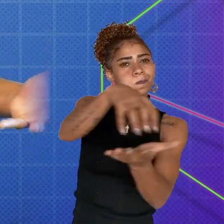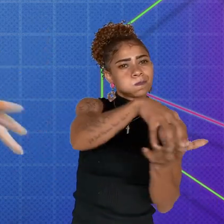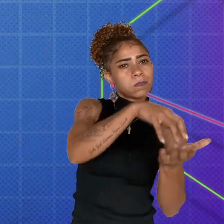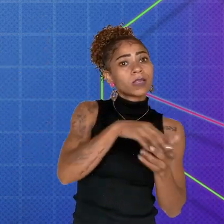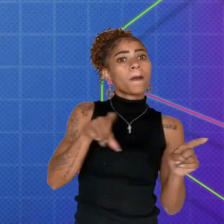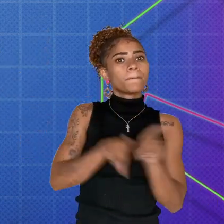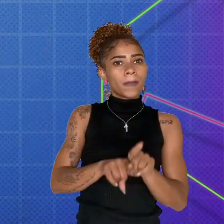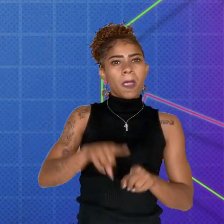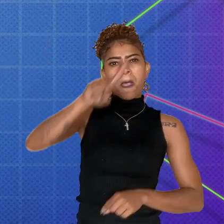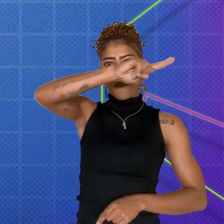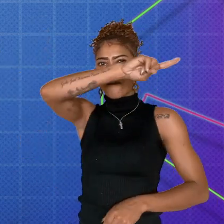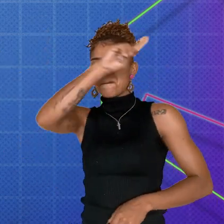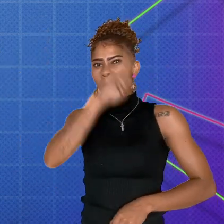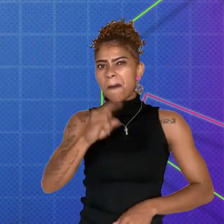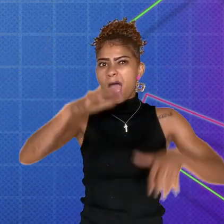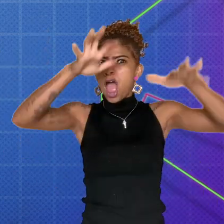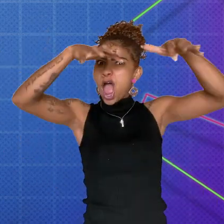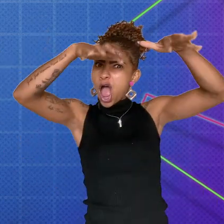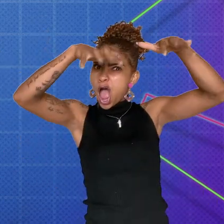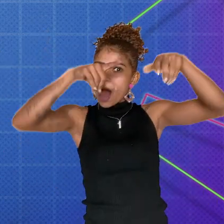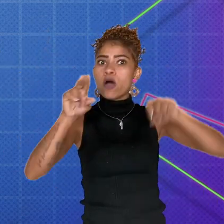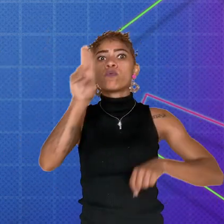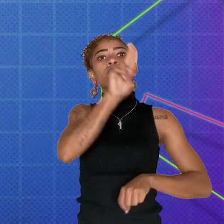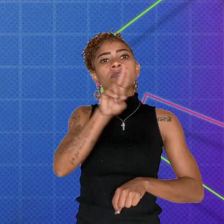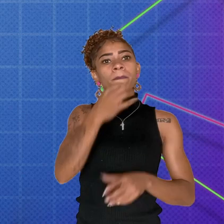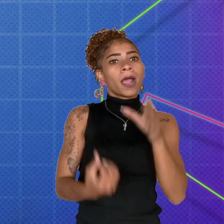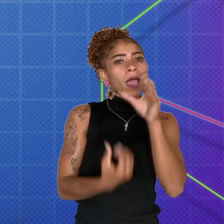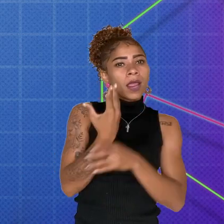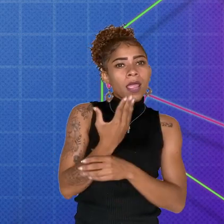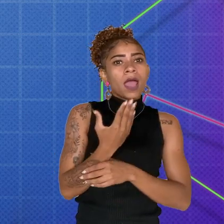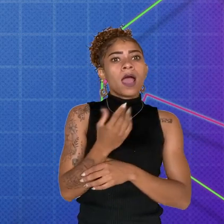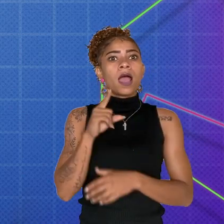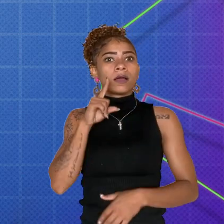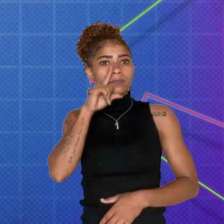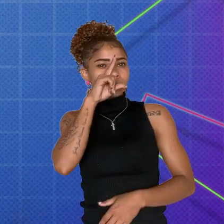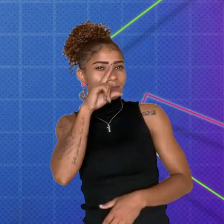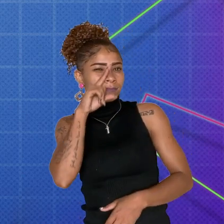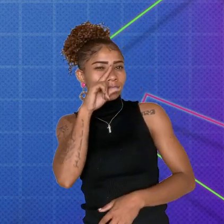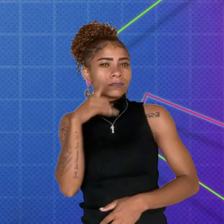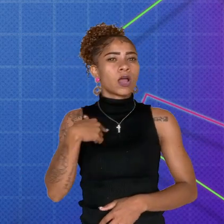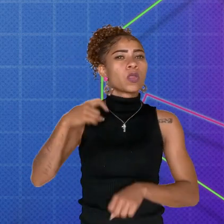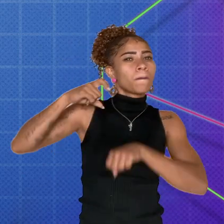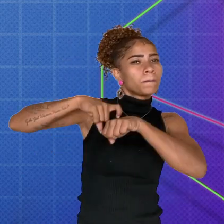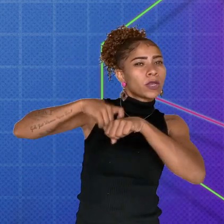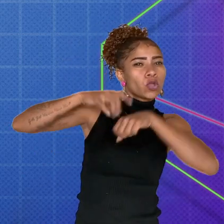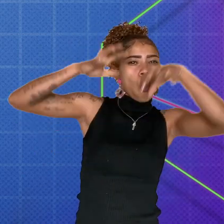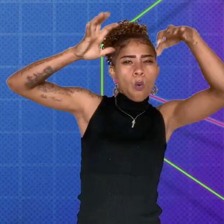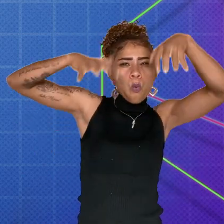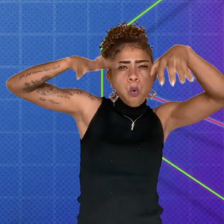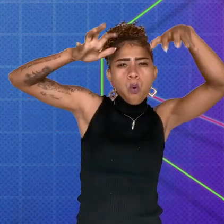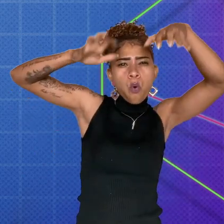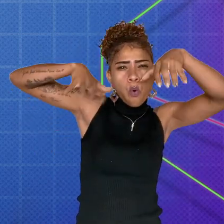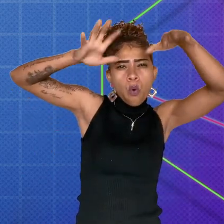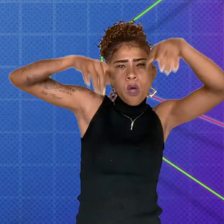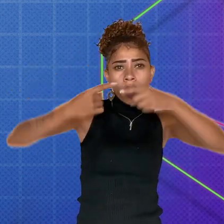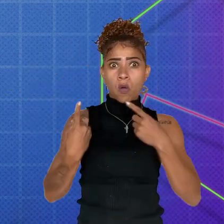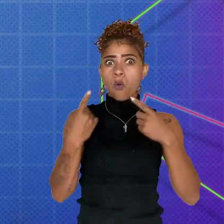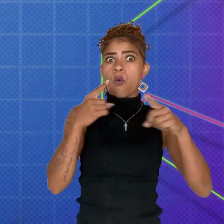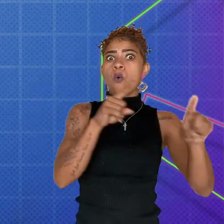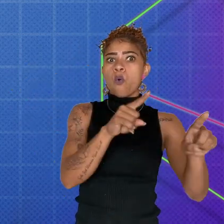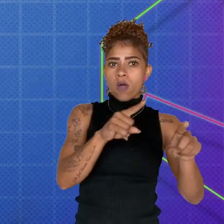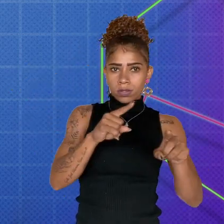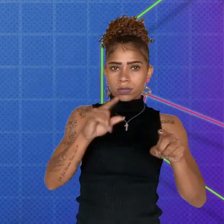campos, enquanto o som de trovões e chuva pode ser usado para criar uma sensação de perigo e tensão durante tempestades ou para indicar